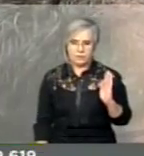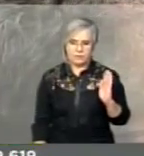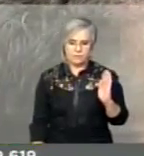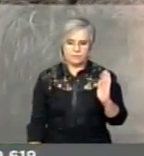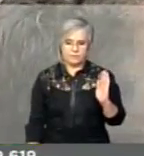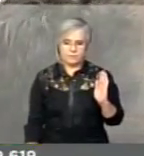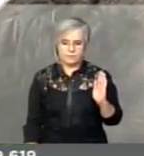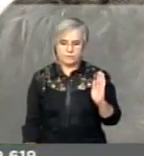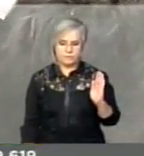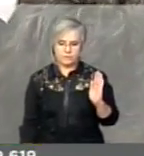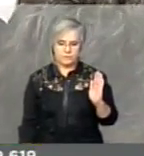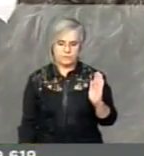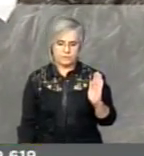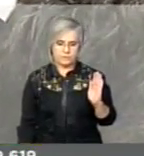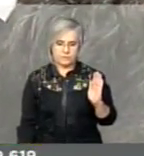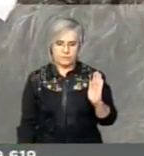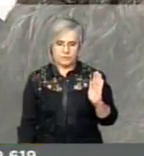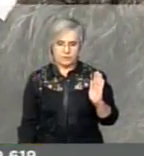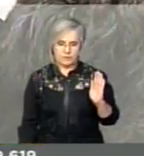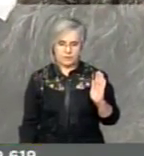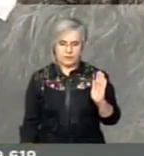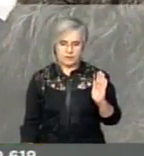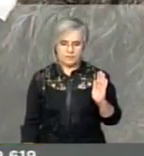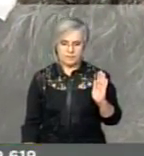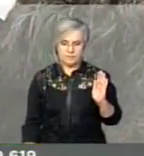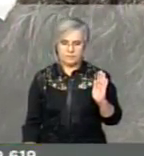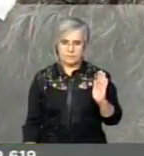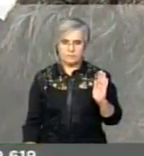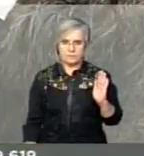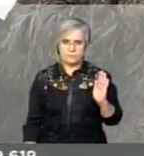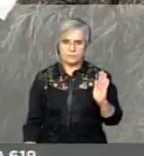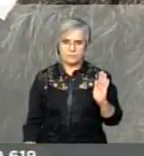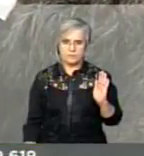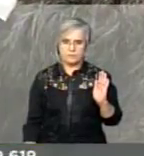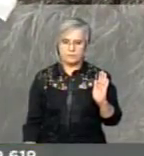aqui tão cedo, como nenhum de nós,